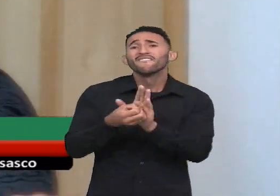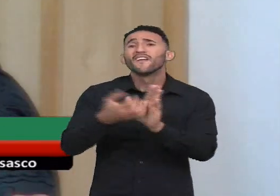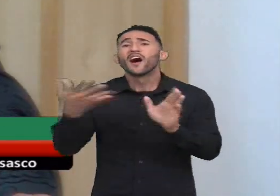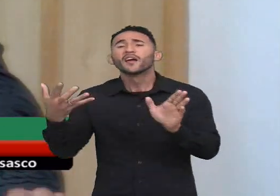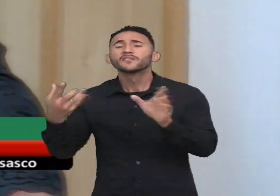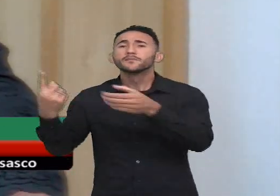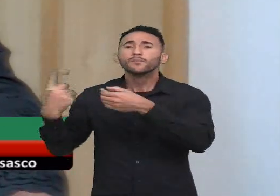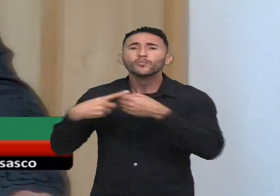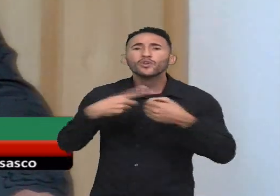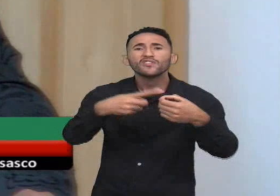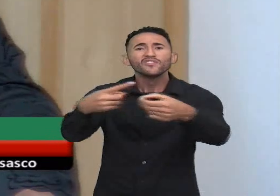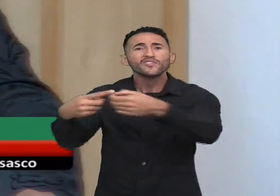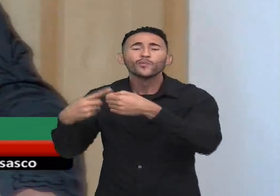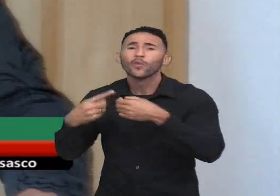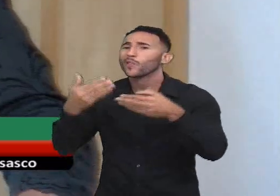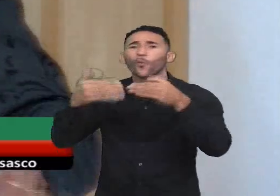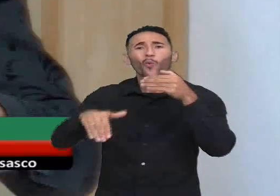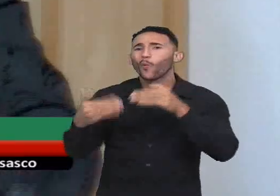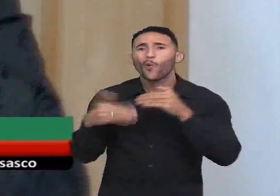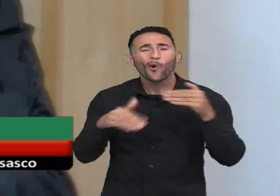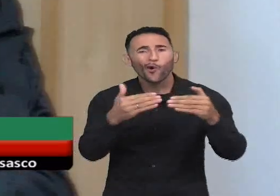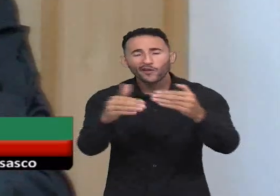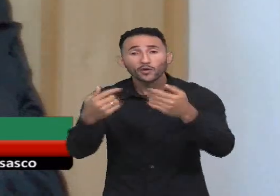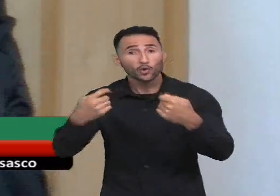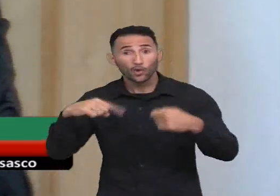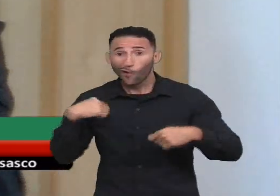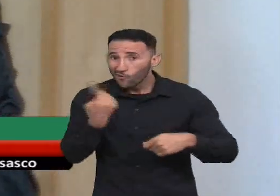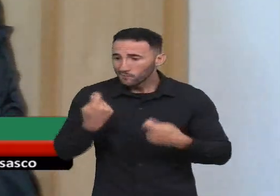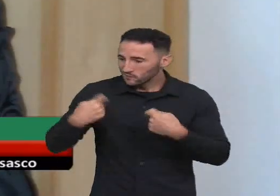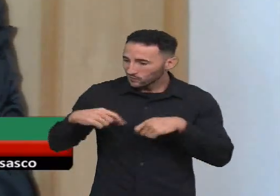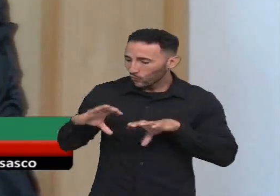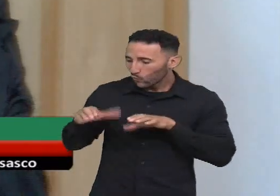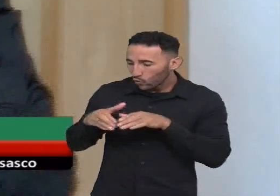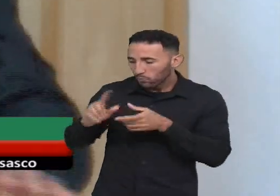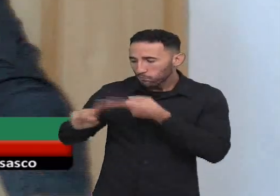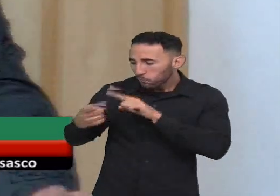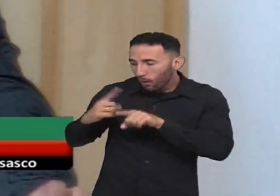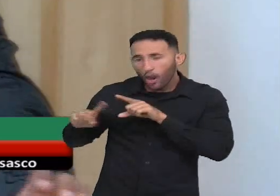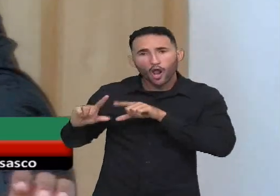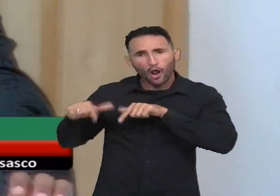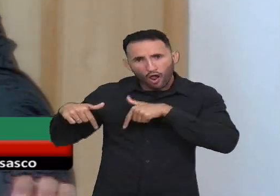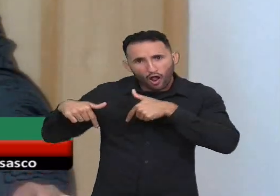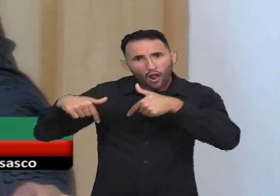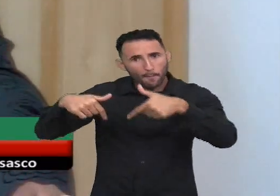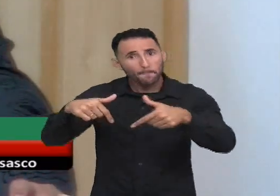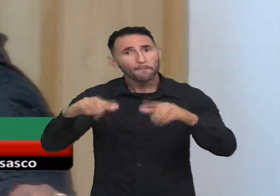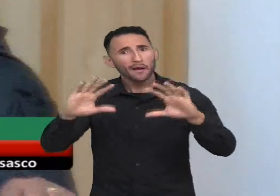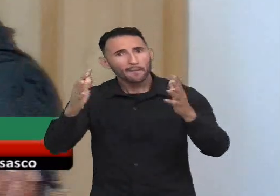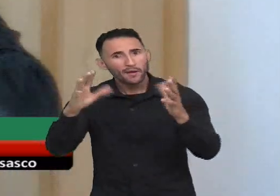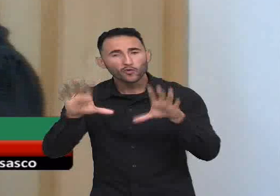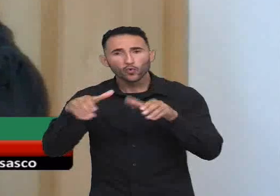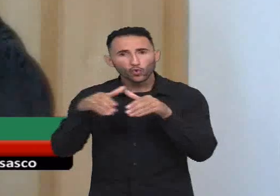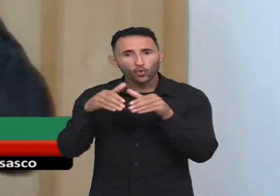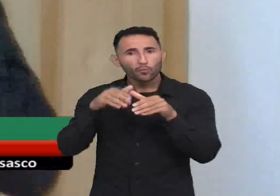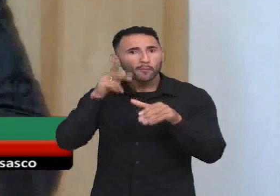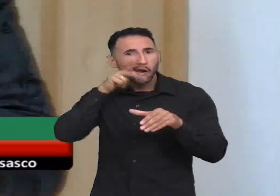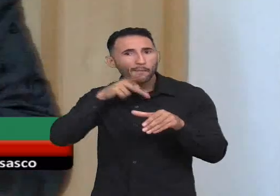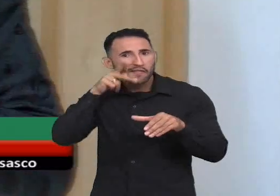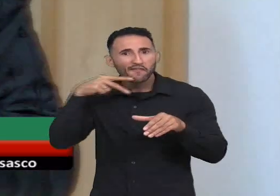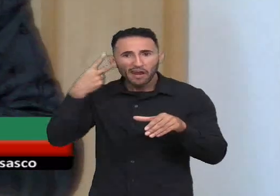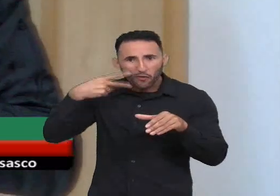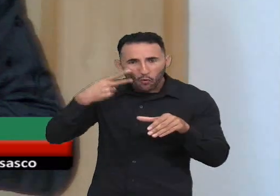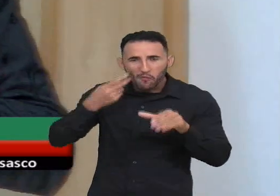precisa fazer uma força-tarefa, Ju, né? E parabéns por essa criação da frente parlamentar, né? Porque